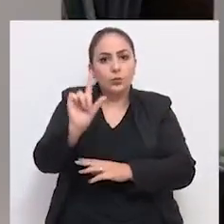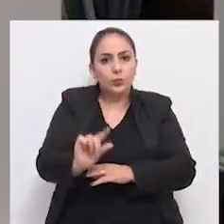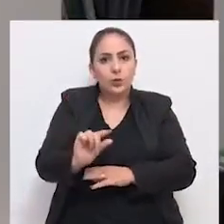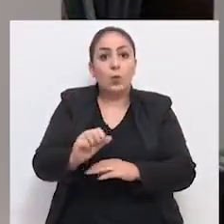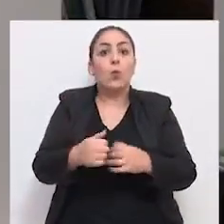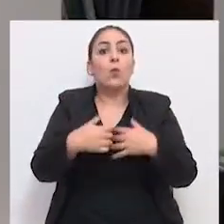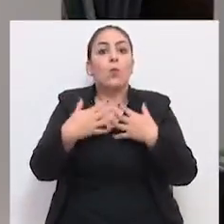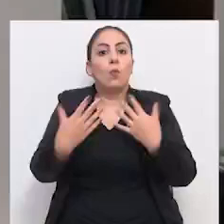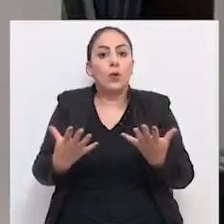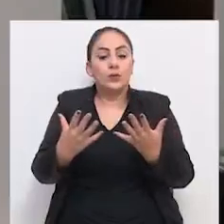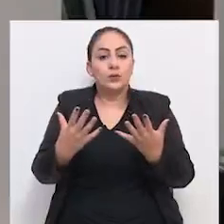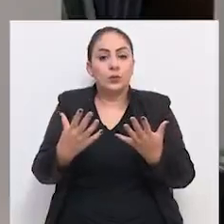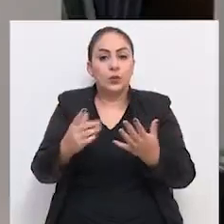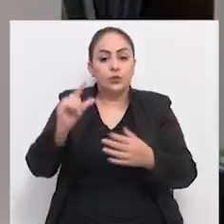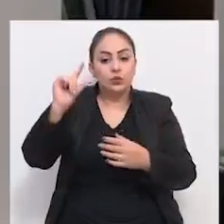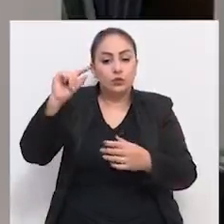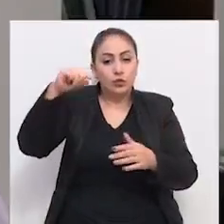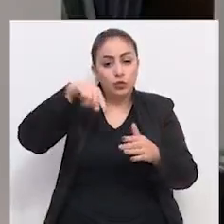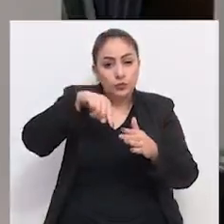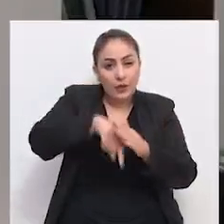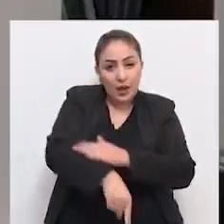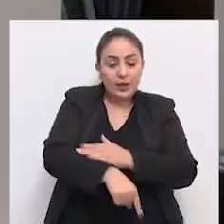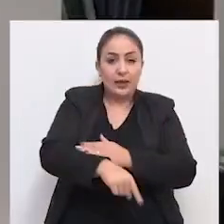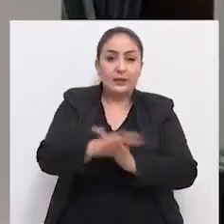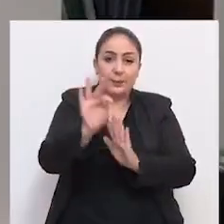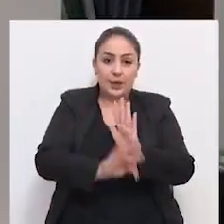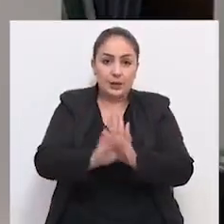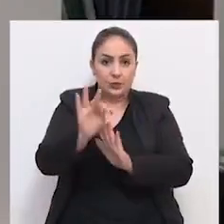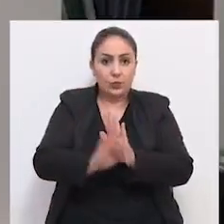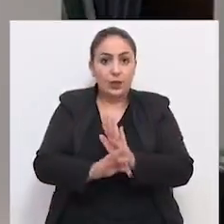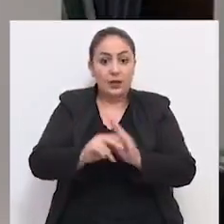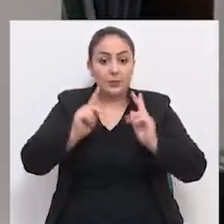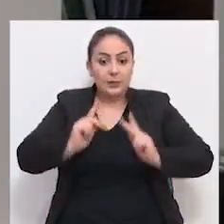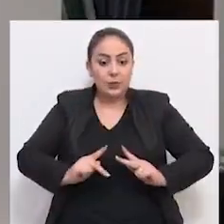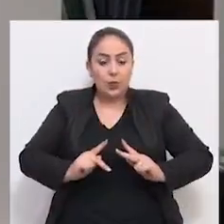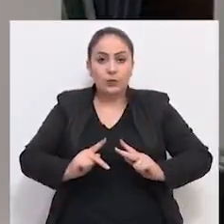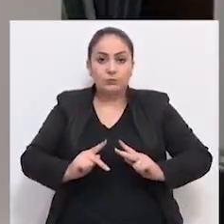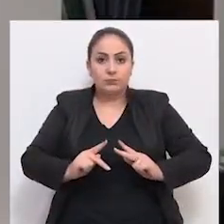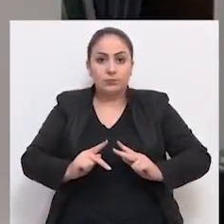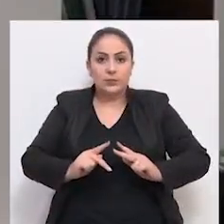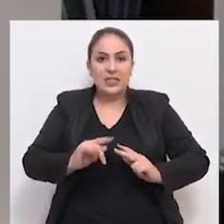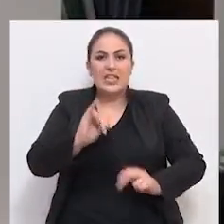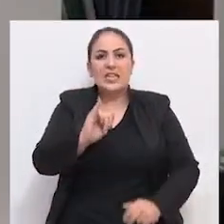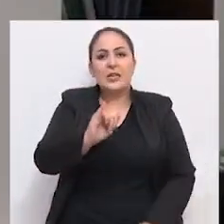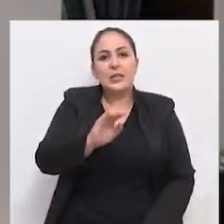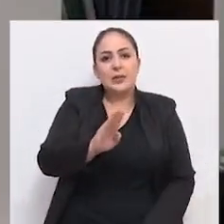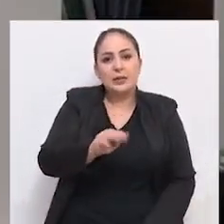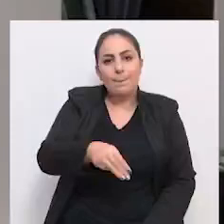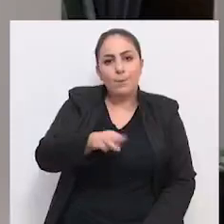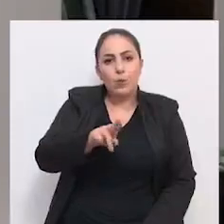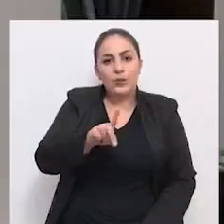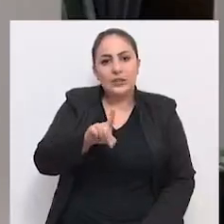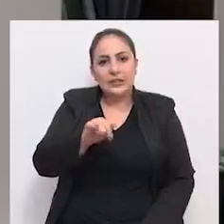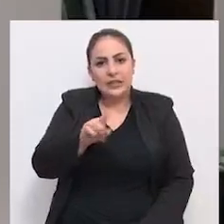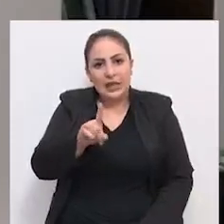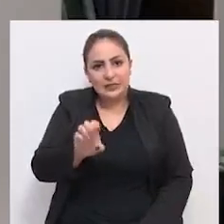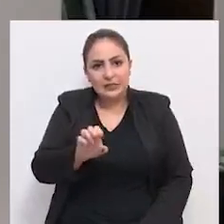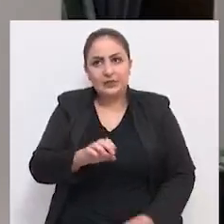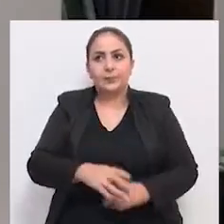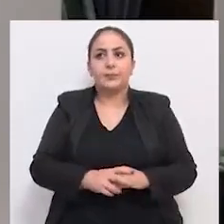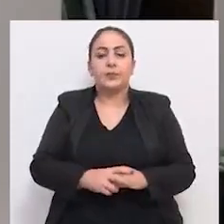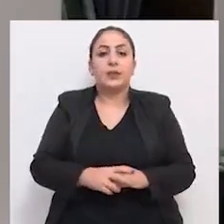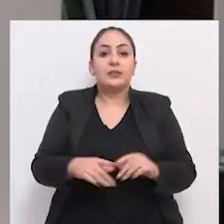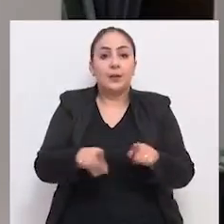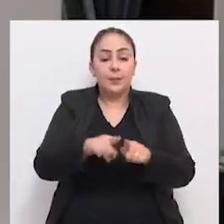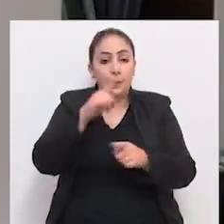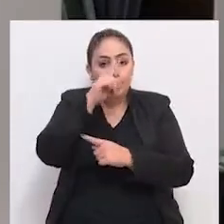caiu. Quando cai a temperatura, baixa muito a imunidade das pessoas, principalmente as pessoas idosas. Baixando